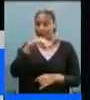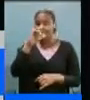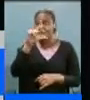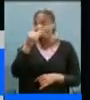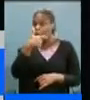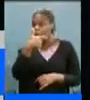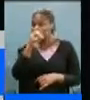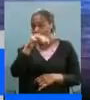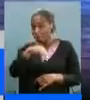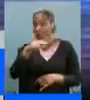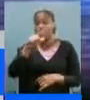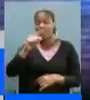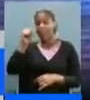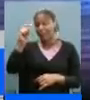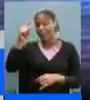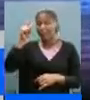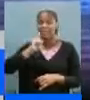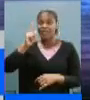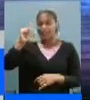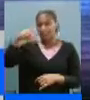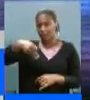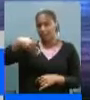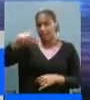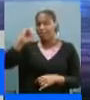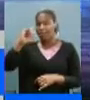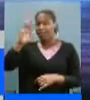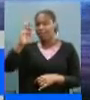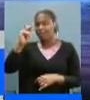Sami Conceição e Epifânia da Silva Lima.